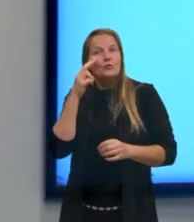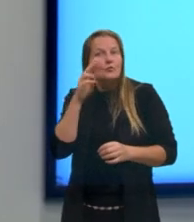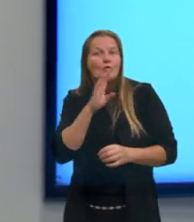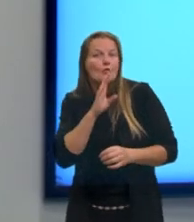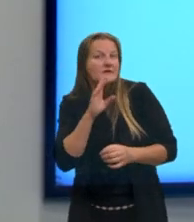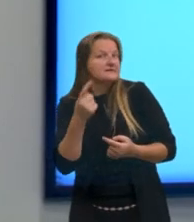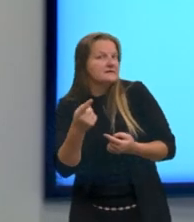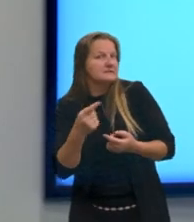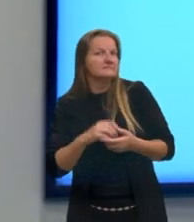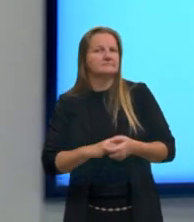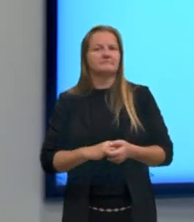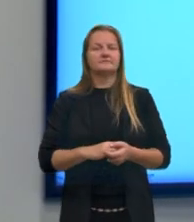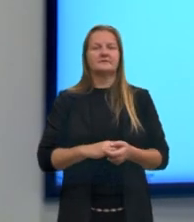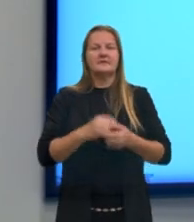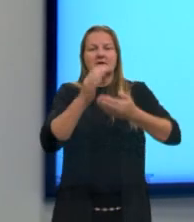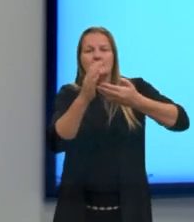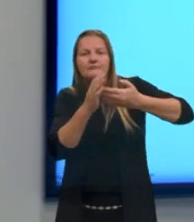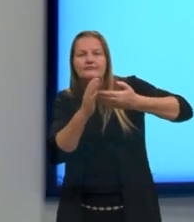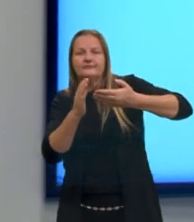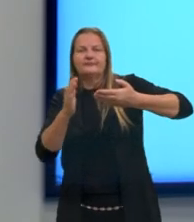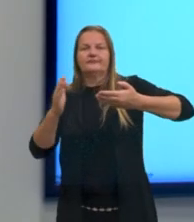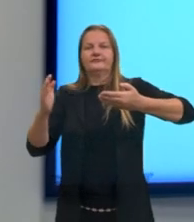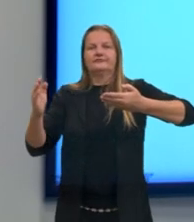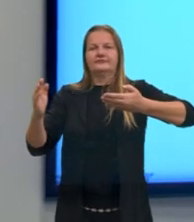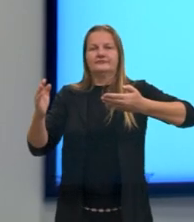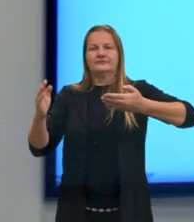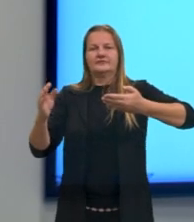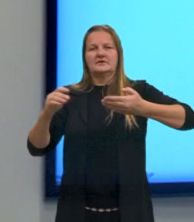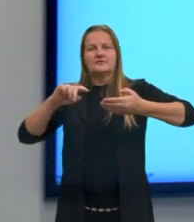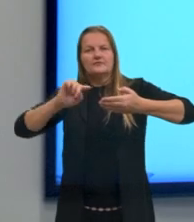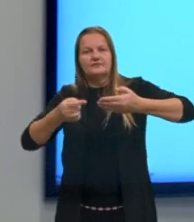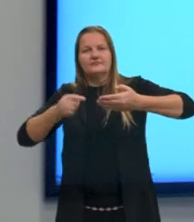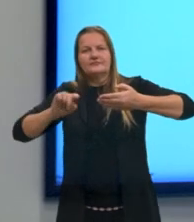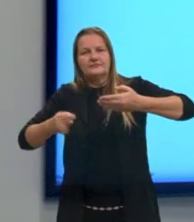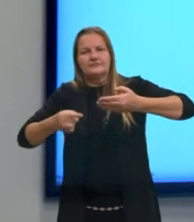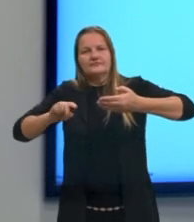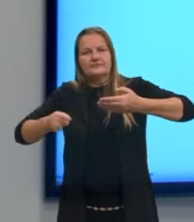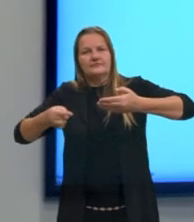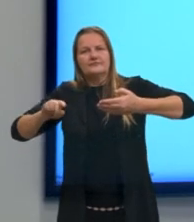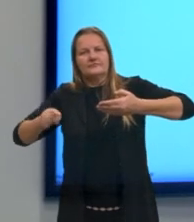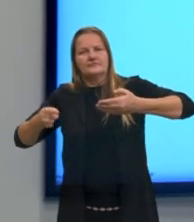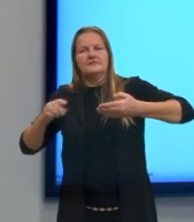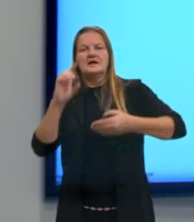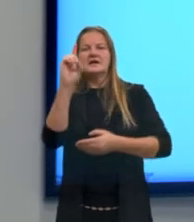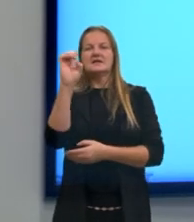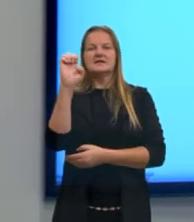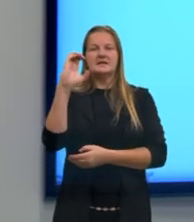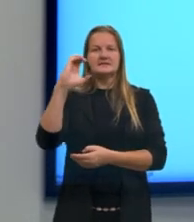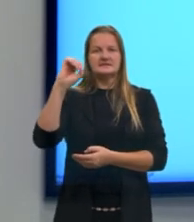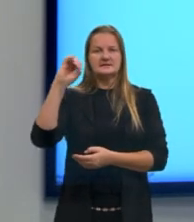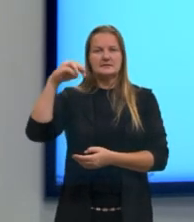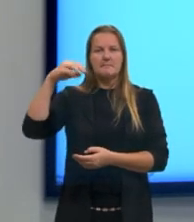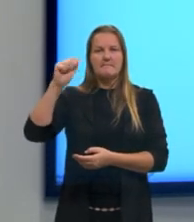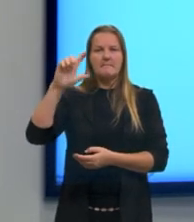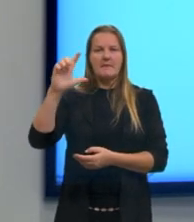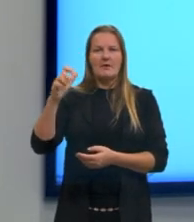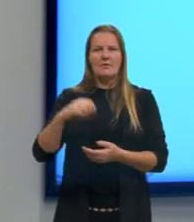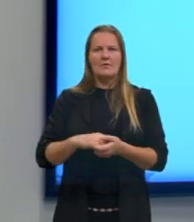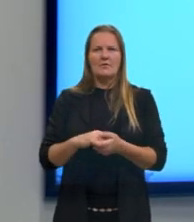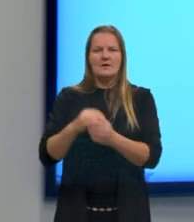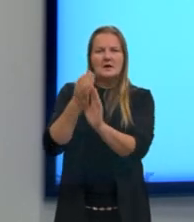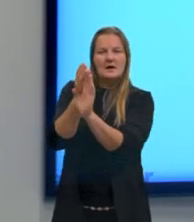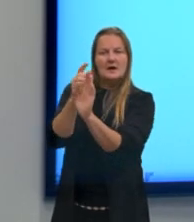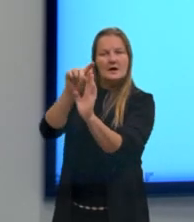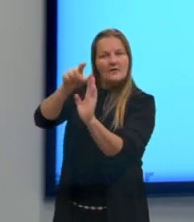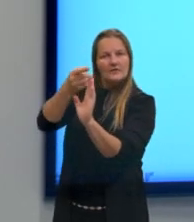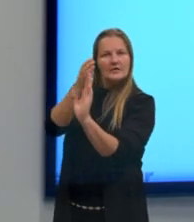né que a partir daqui a gente começa então as casas decimais Então esse número né antes da, ele é um número muito